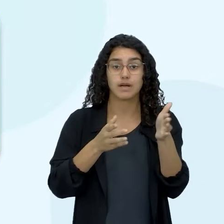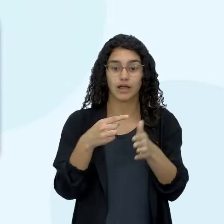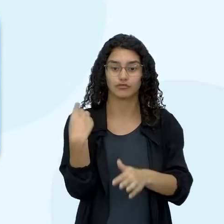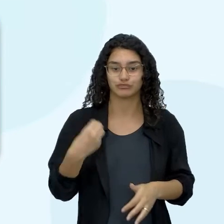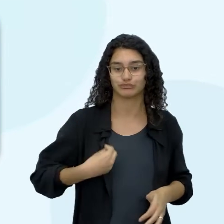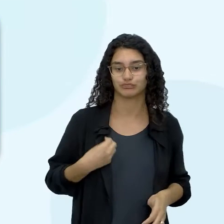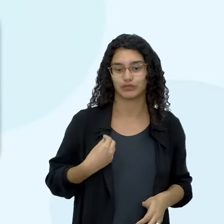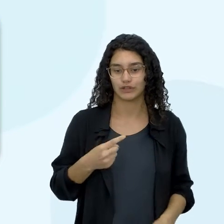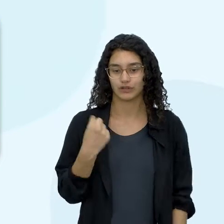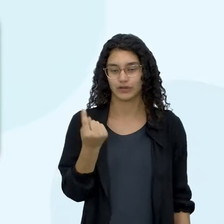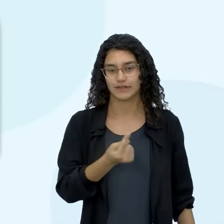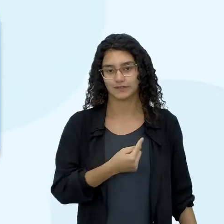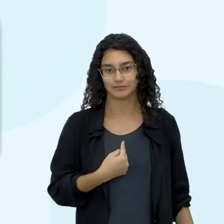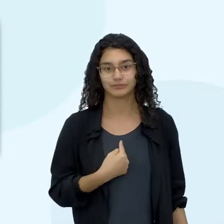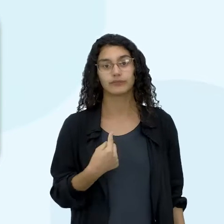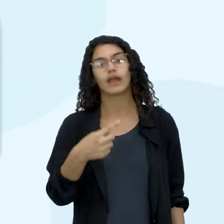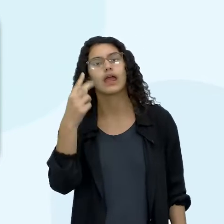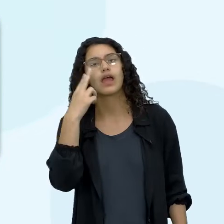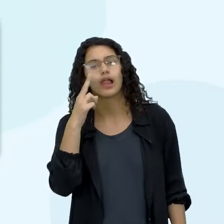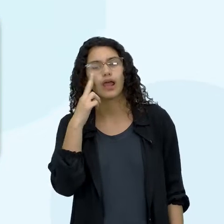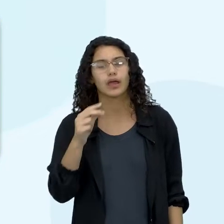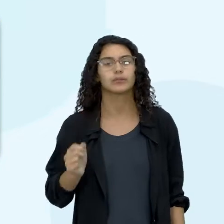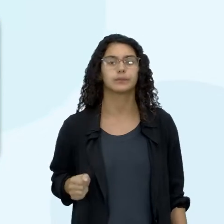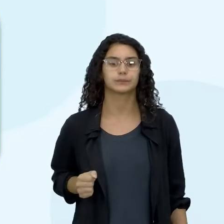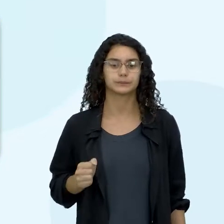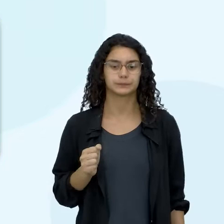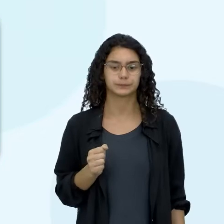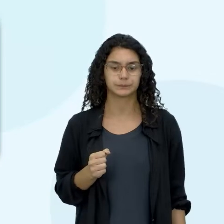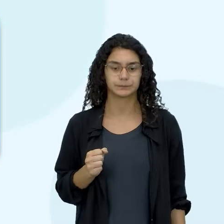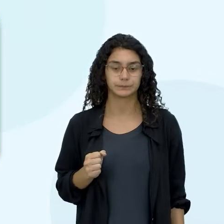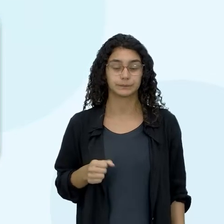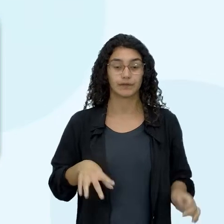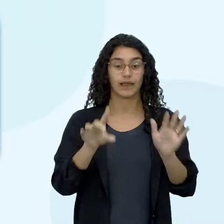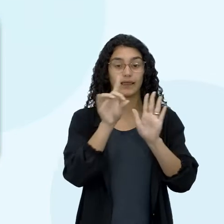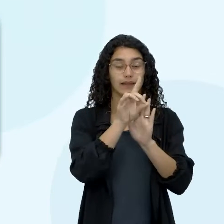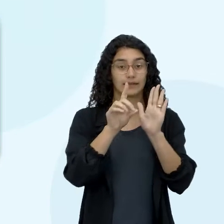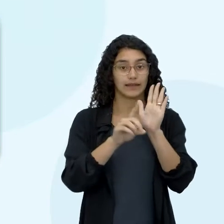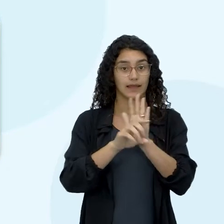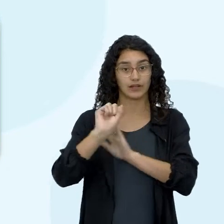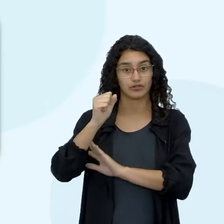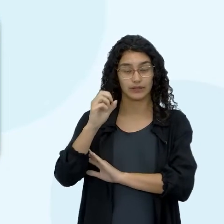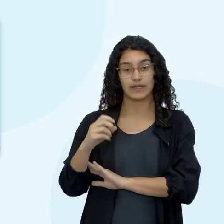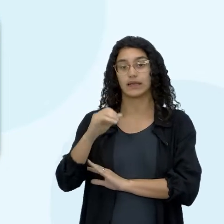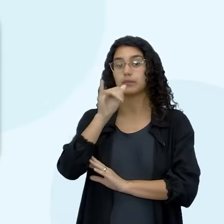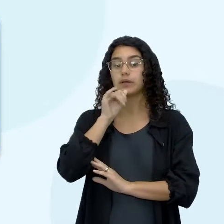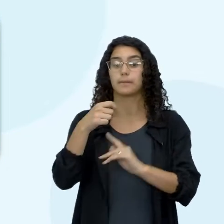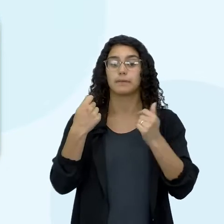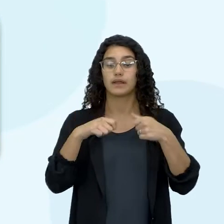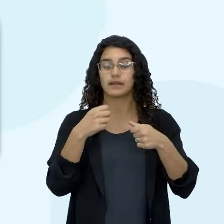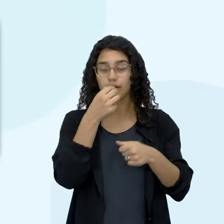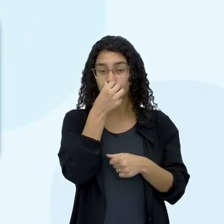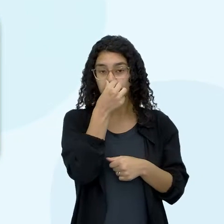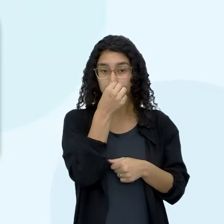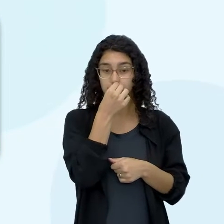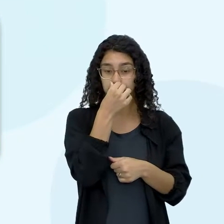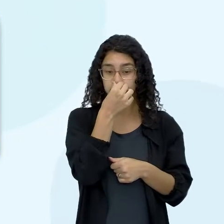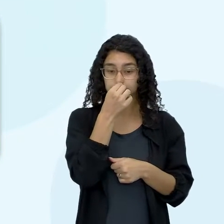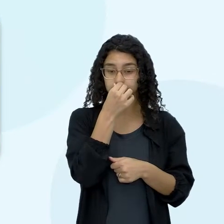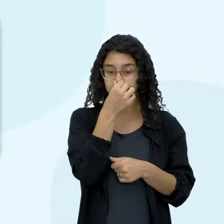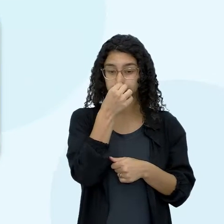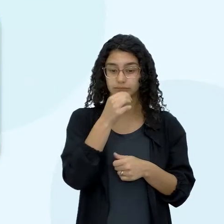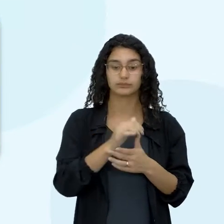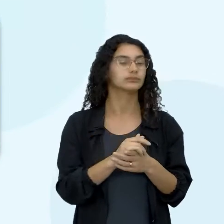nossa vida. Eu lembro que na década de 80, por exemplo, a gente precisava aí de pelo